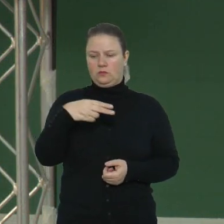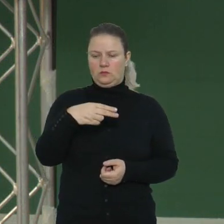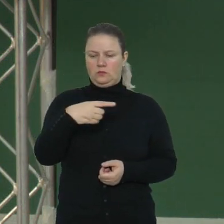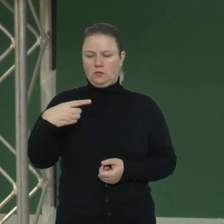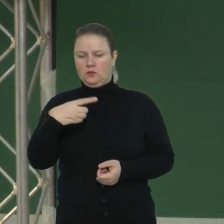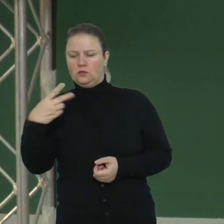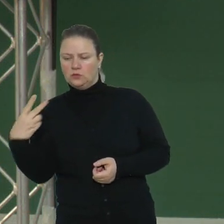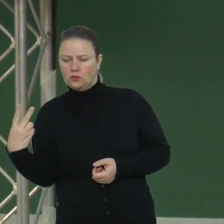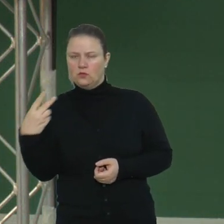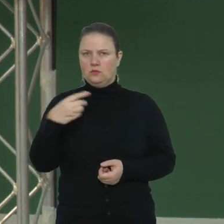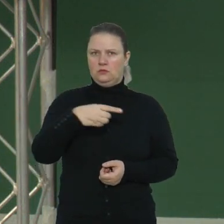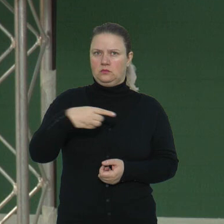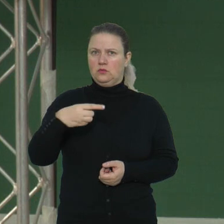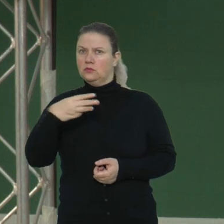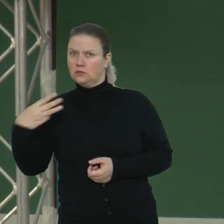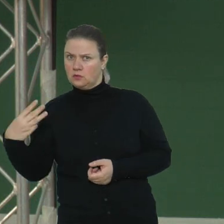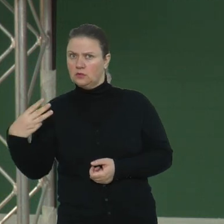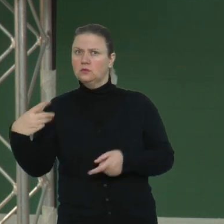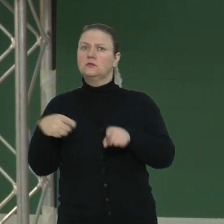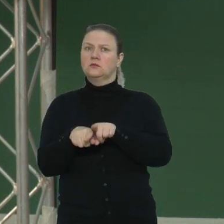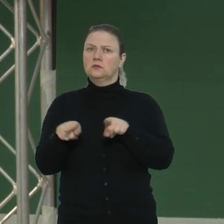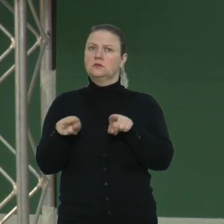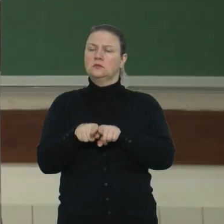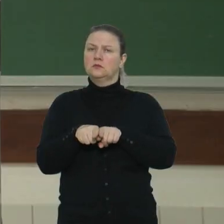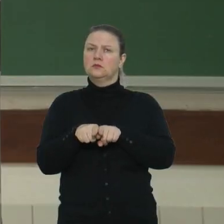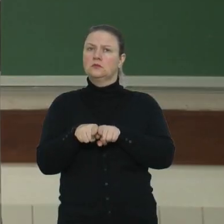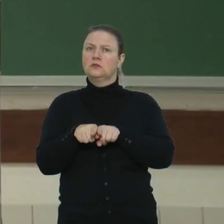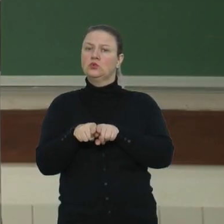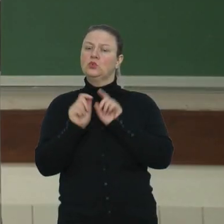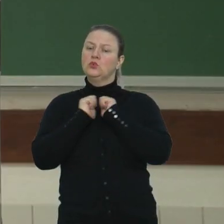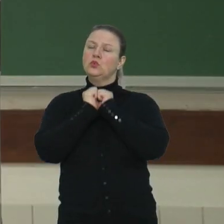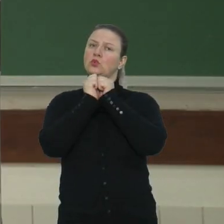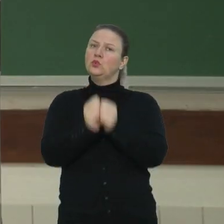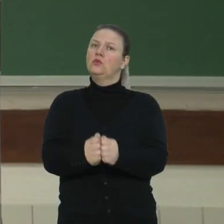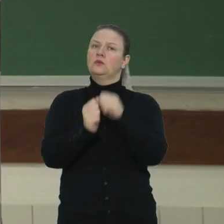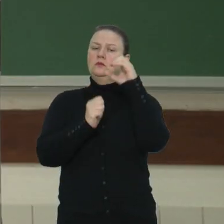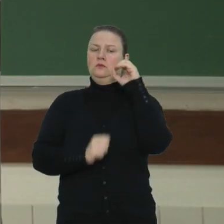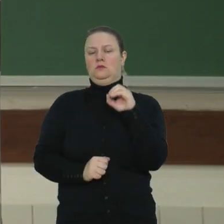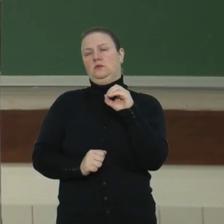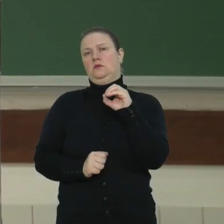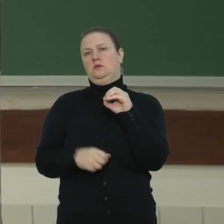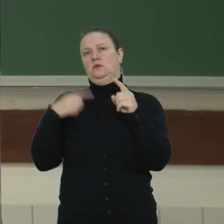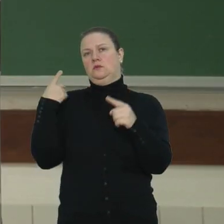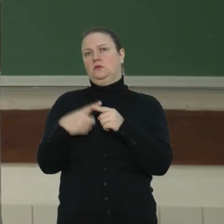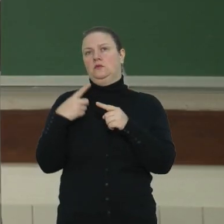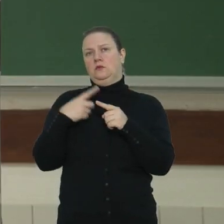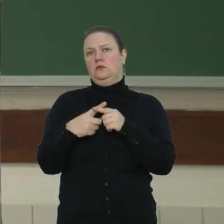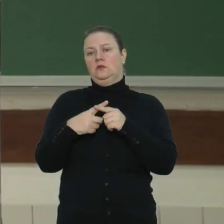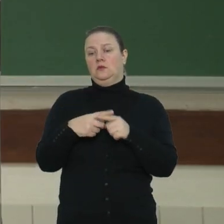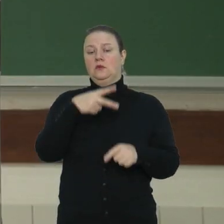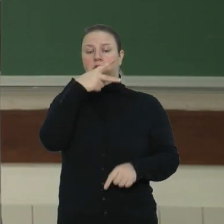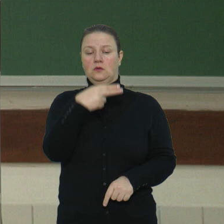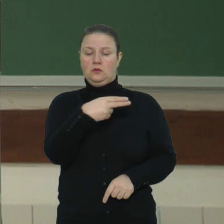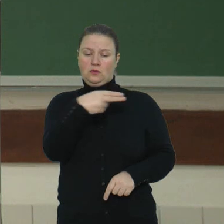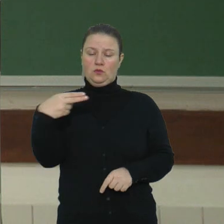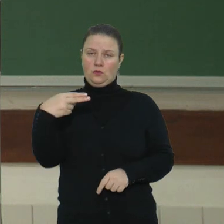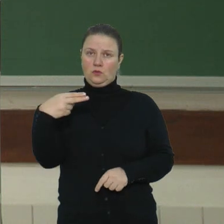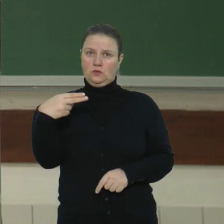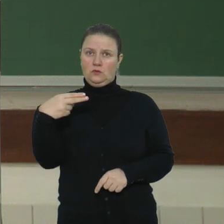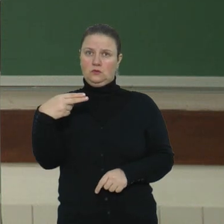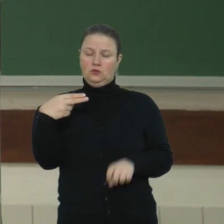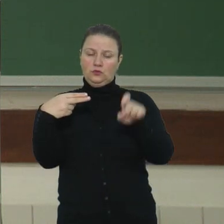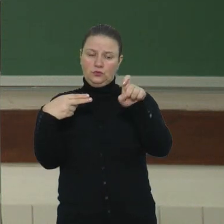ok? Incluindo o zero. Por que incluindo o zero? Porque eu tenho o sinal de igual no zero. Então, x menor